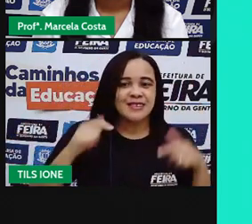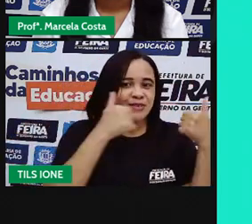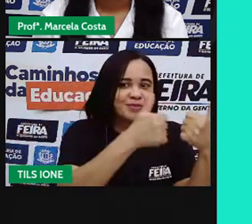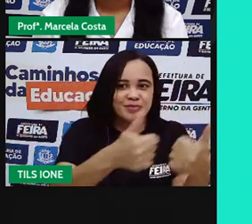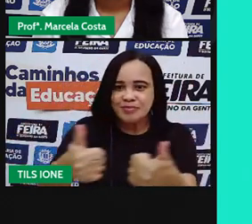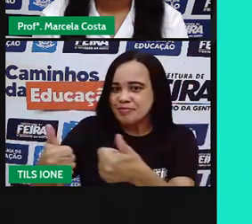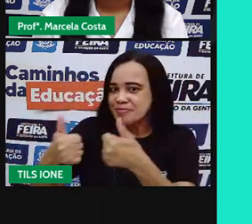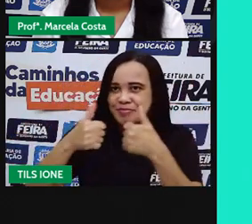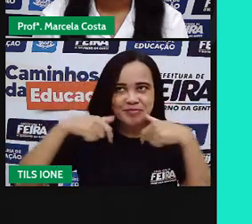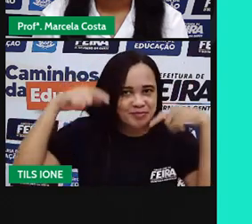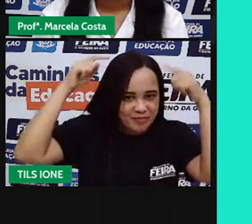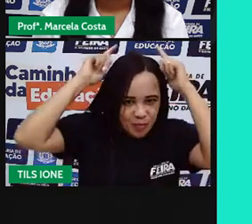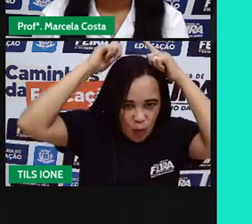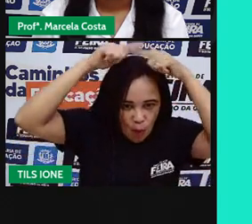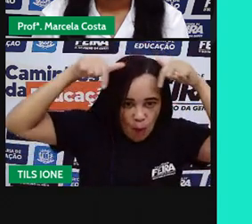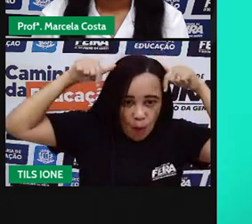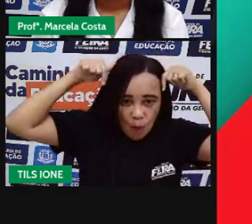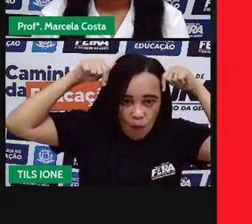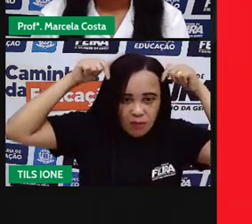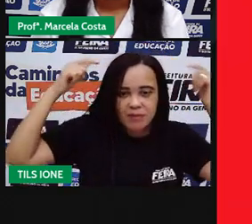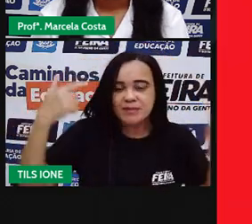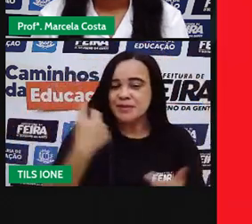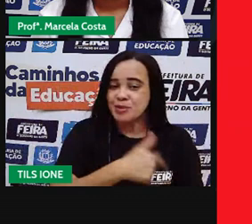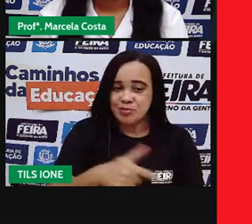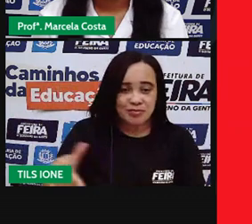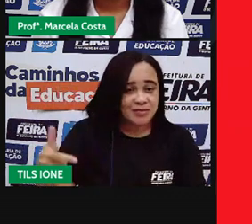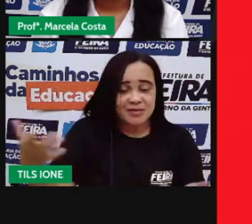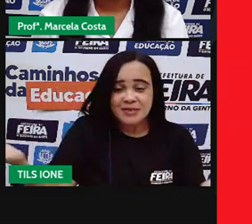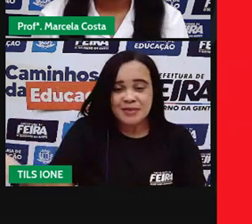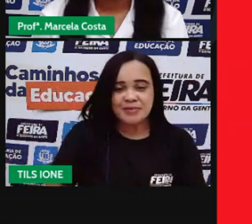Tudo bem não ter cabelo.